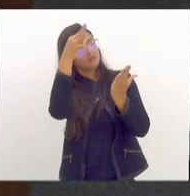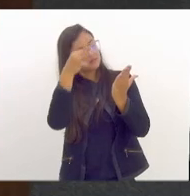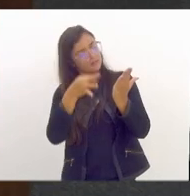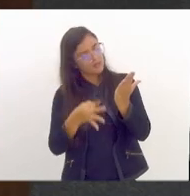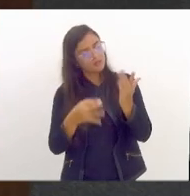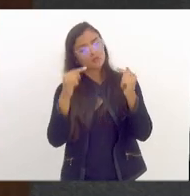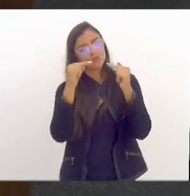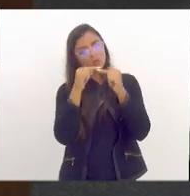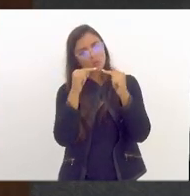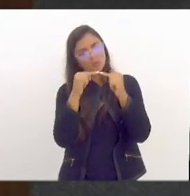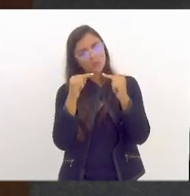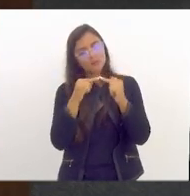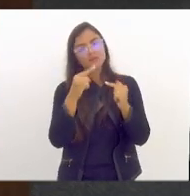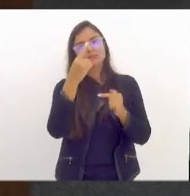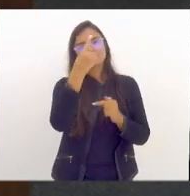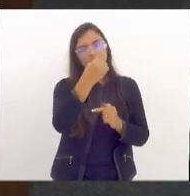na